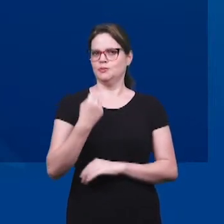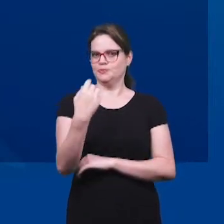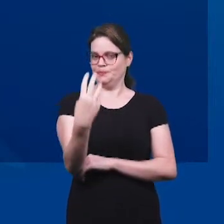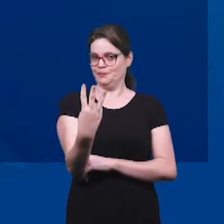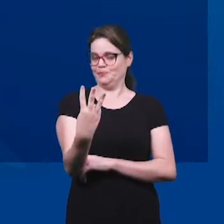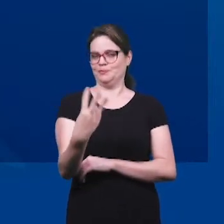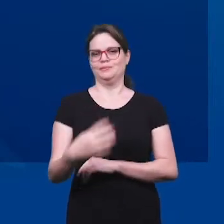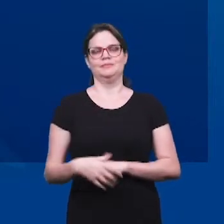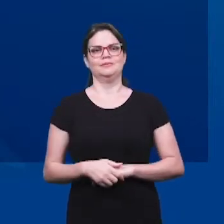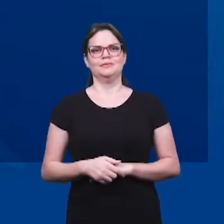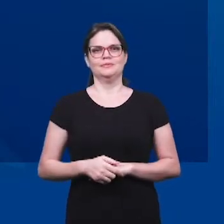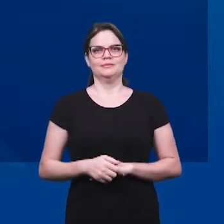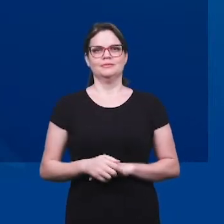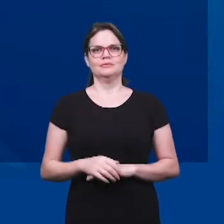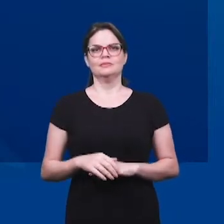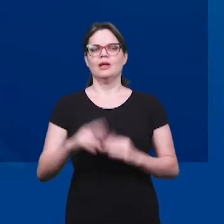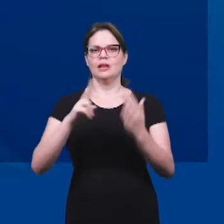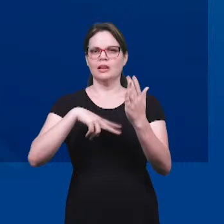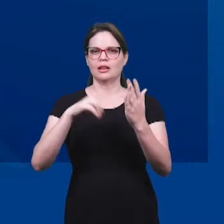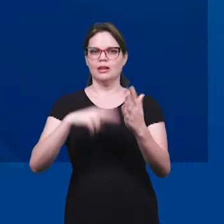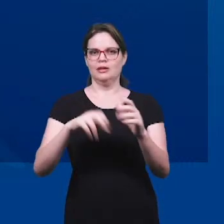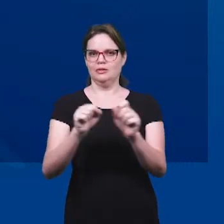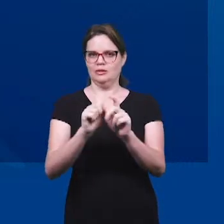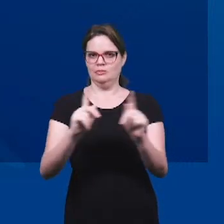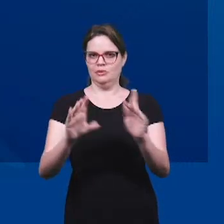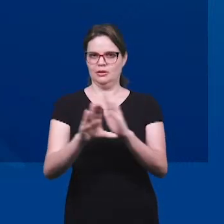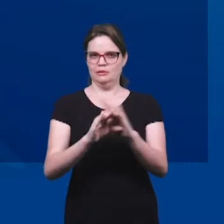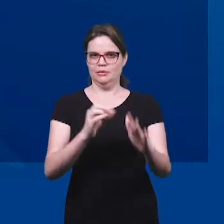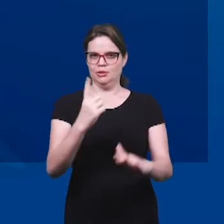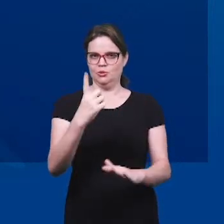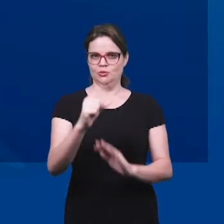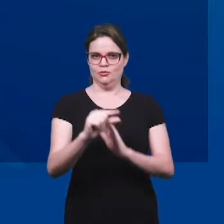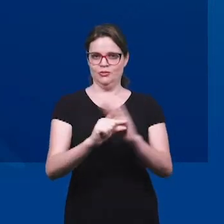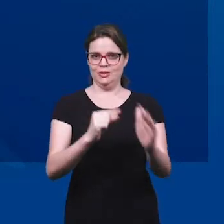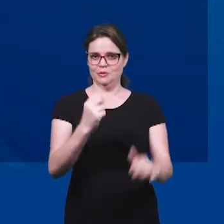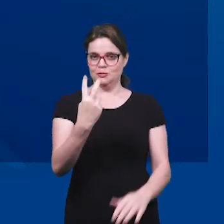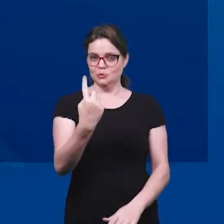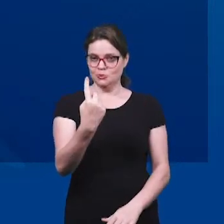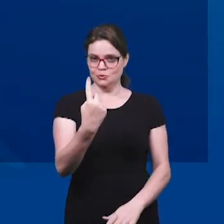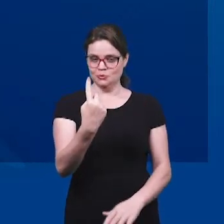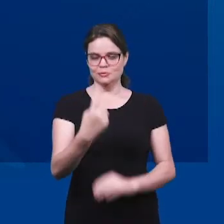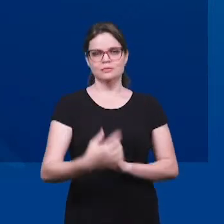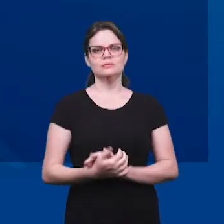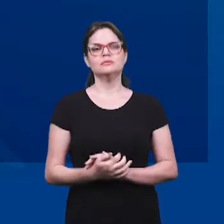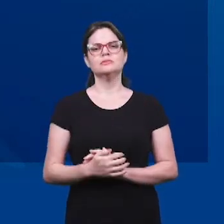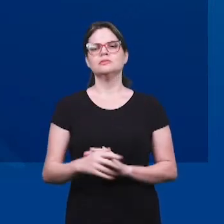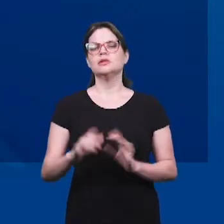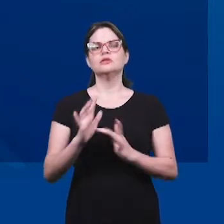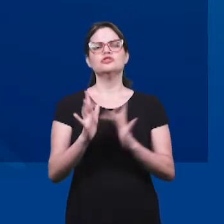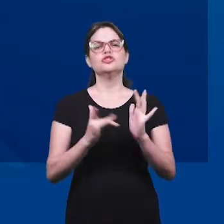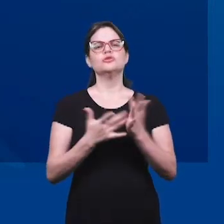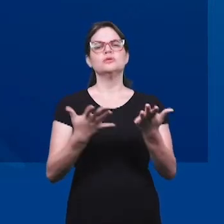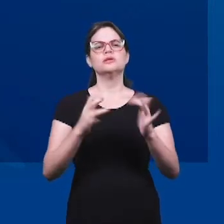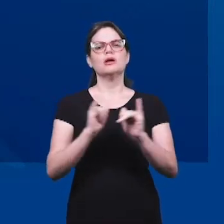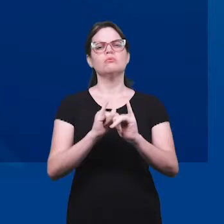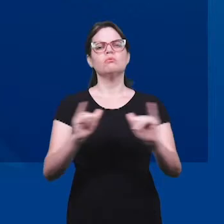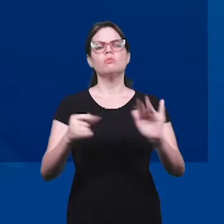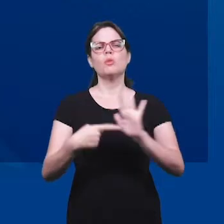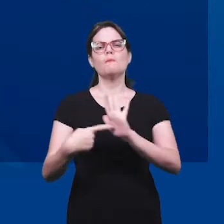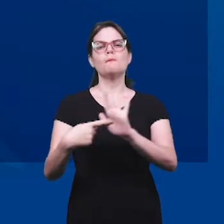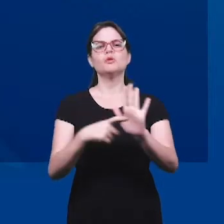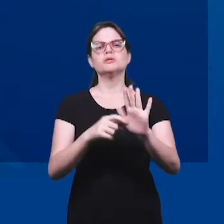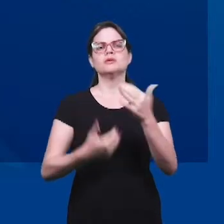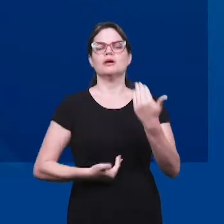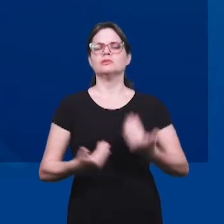número 3. Ao ler Apocalipse, capítulo 1, verso 1, o que Jesus queria mostrar